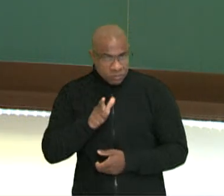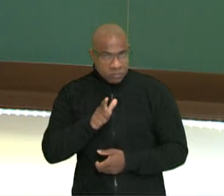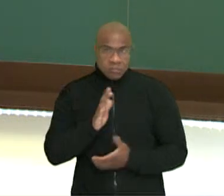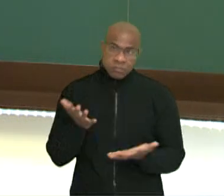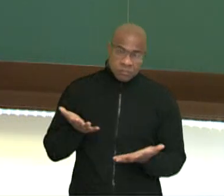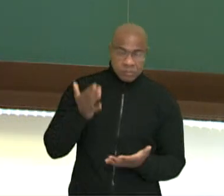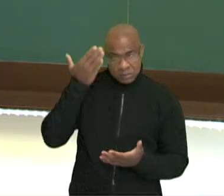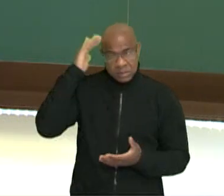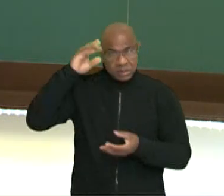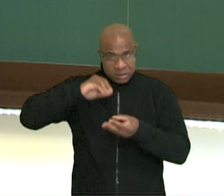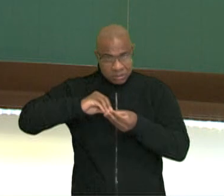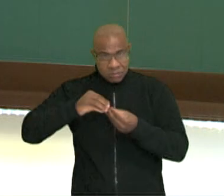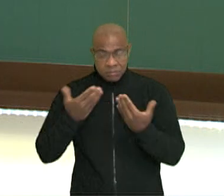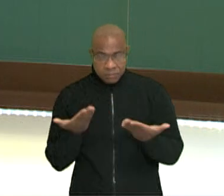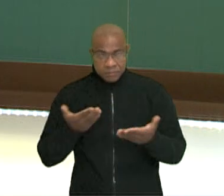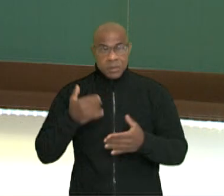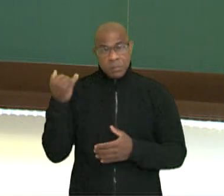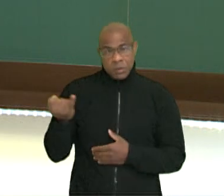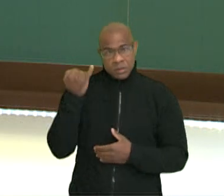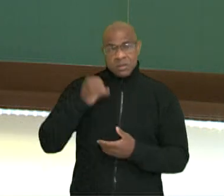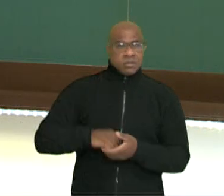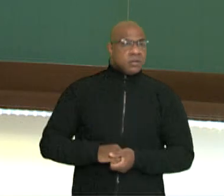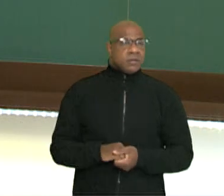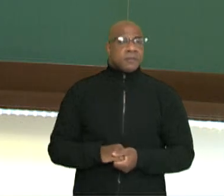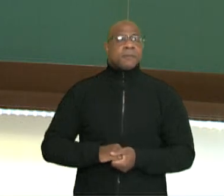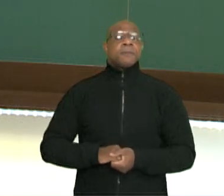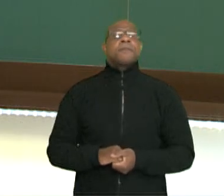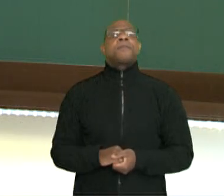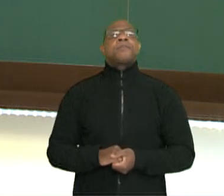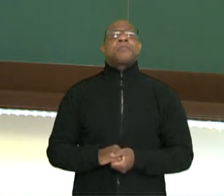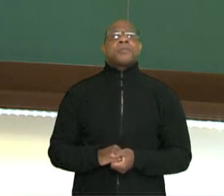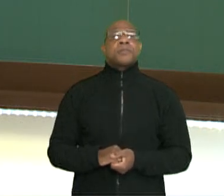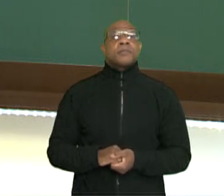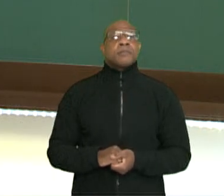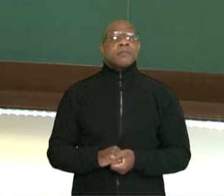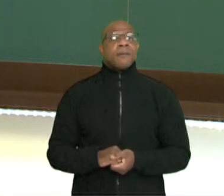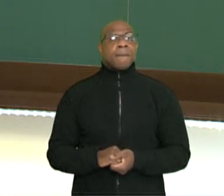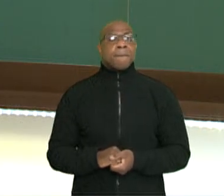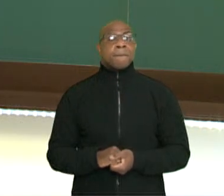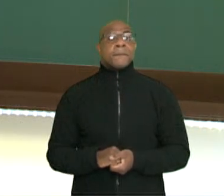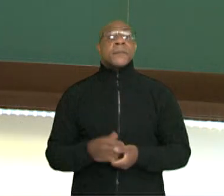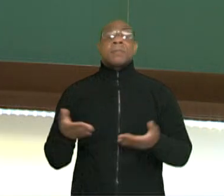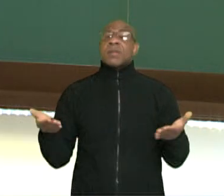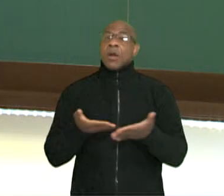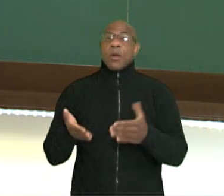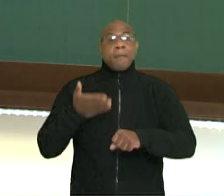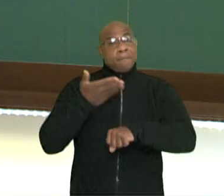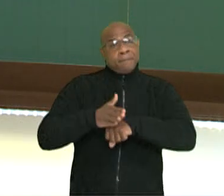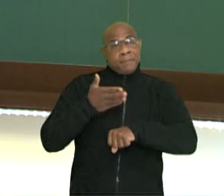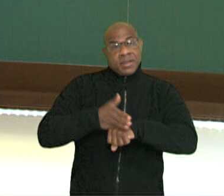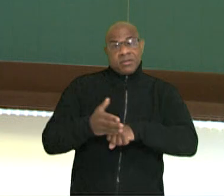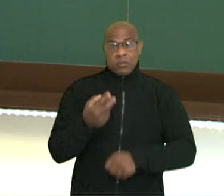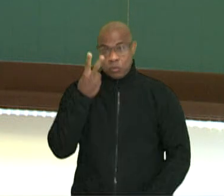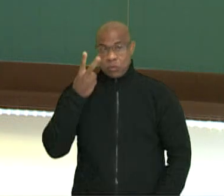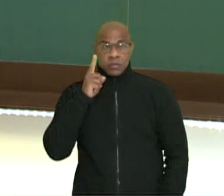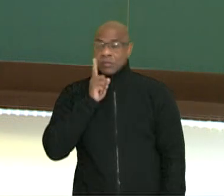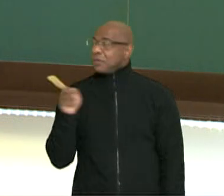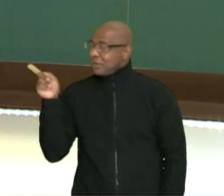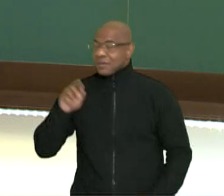Conseguiu entender? Importante, vamos lá, vamos fazer uma força e vamos entender esse negócio. Agora, a